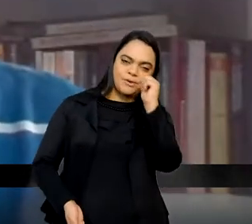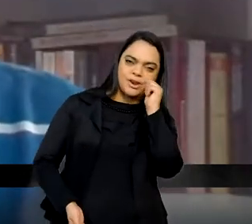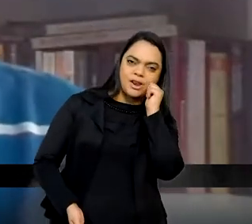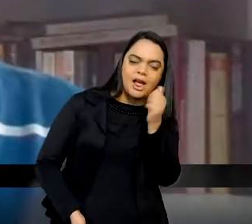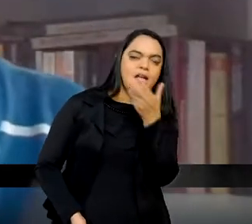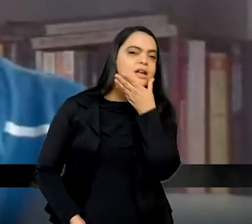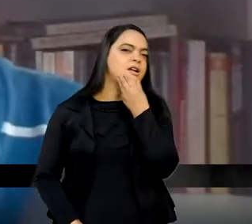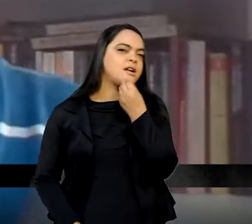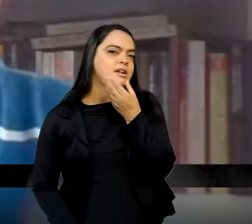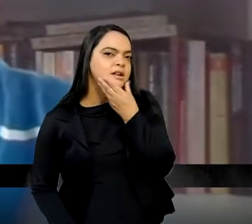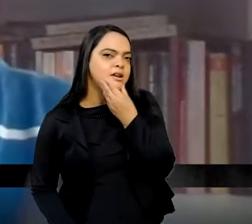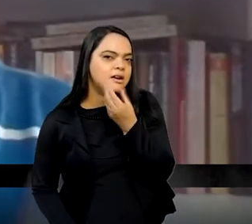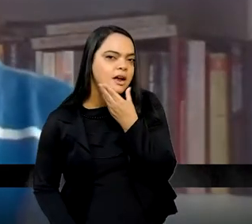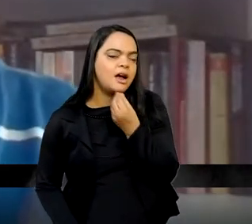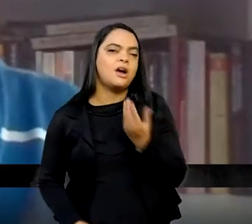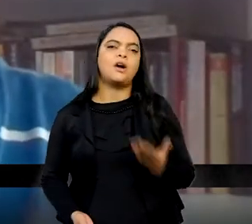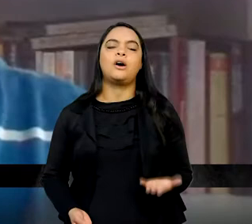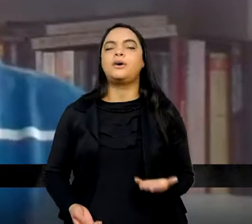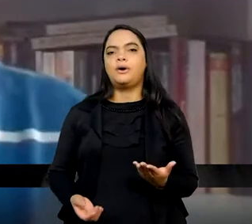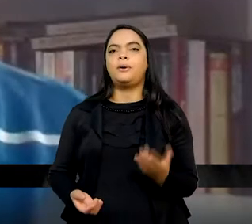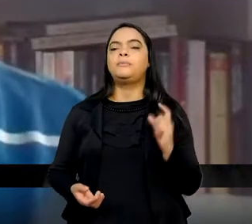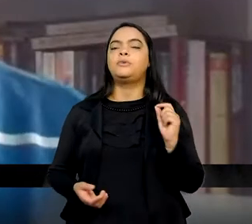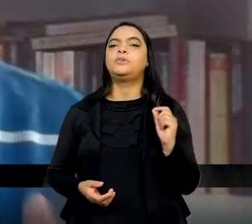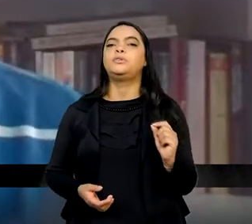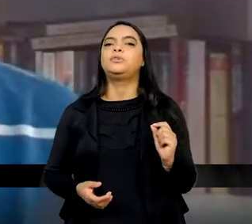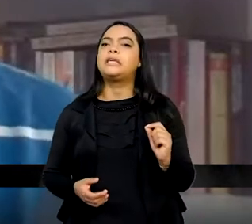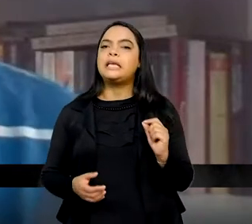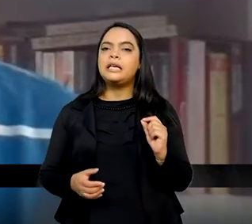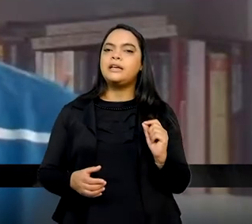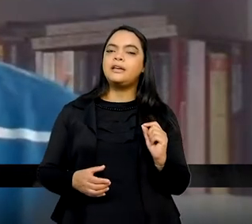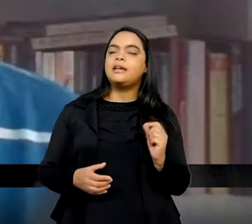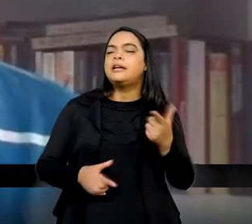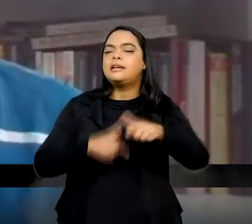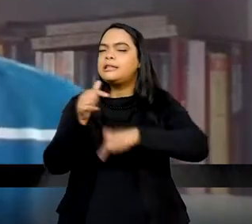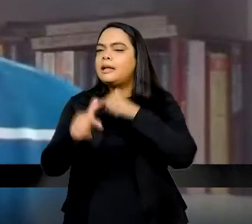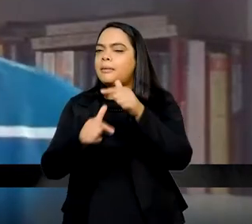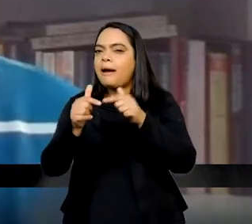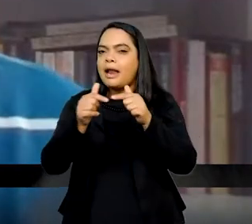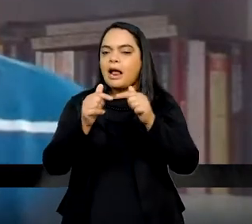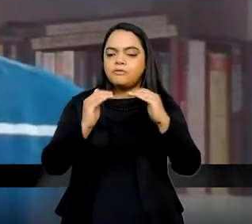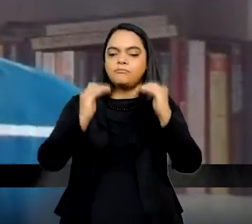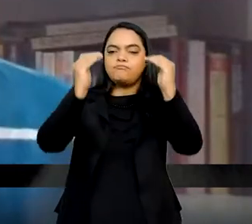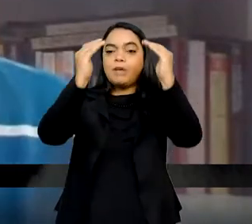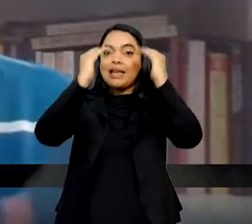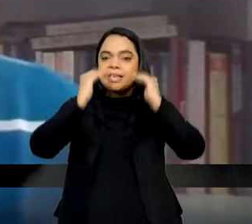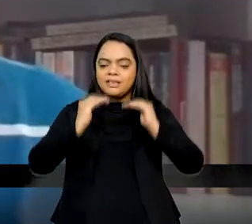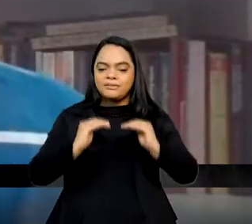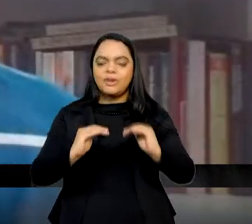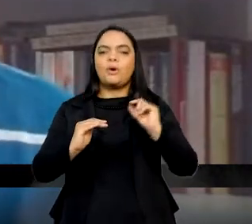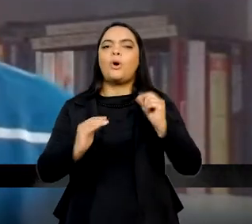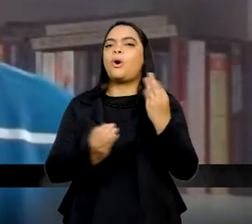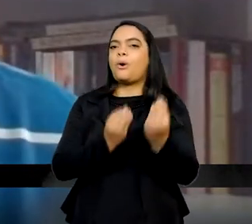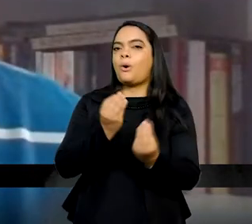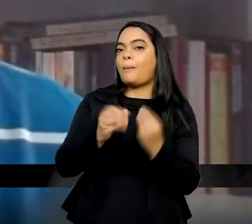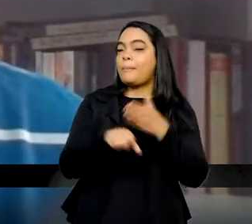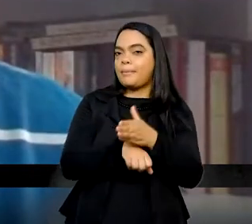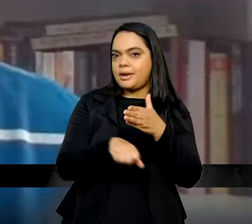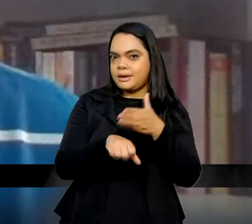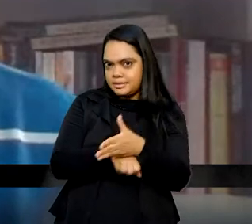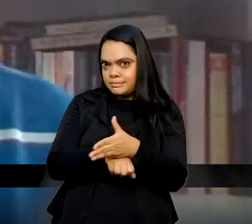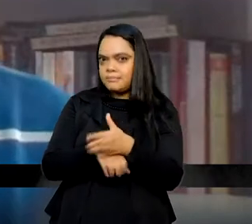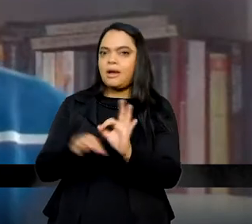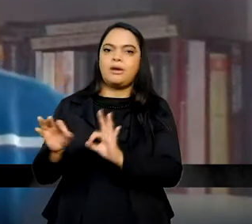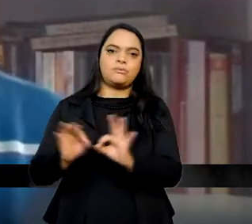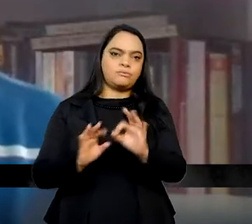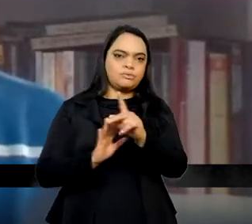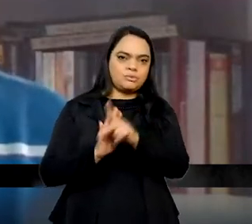mulheres dos estamentos ditos inferiores, né? Como eles também participavam desse projeto. Então, isso foi me dando uma